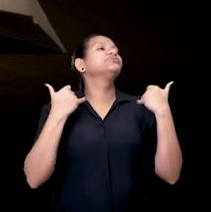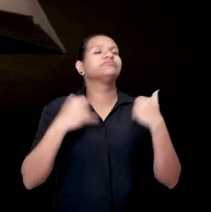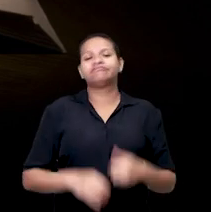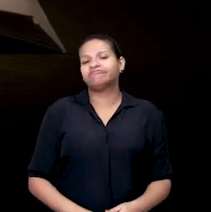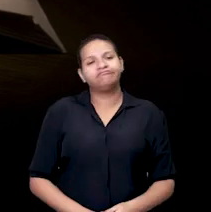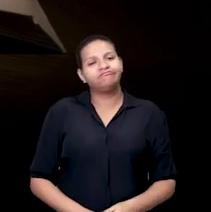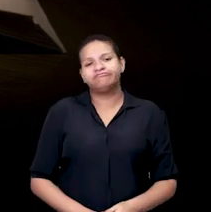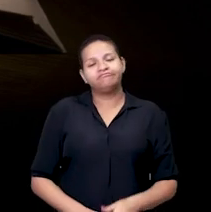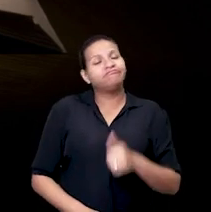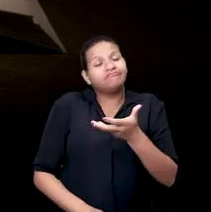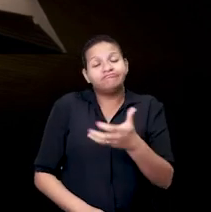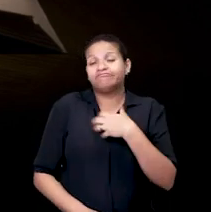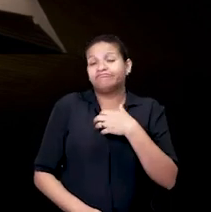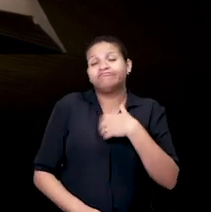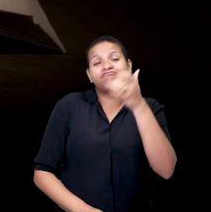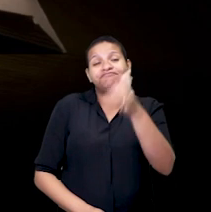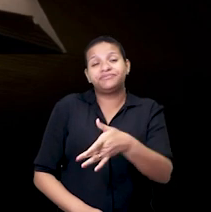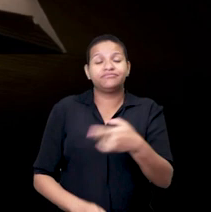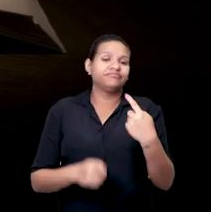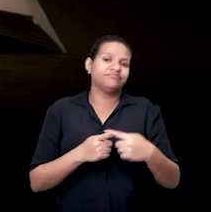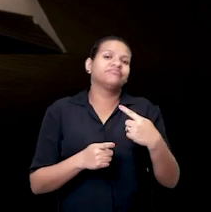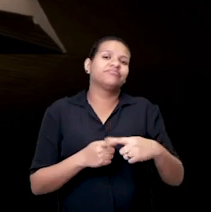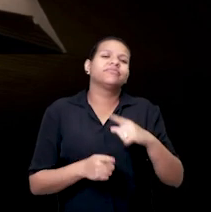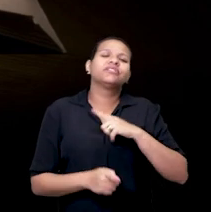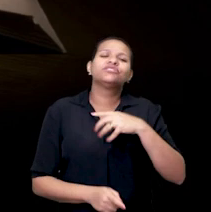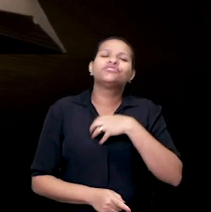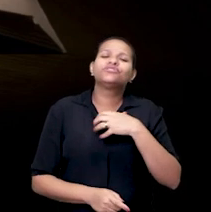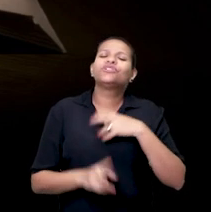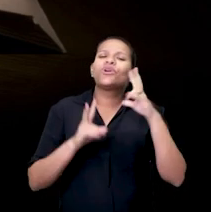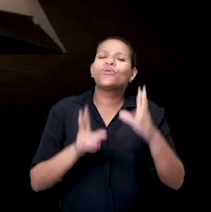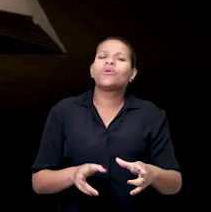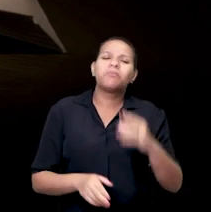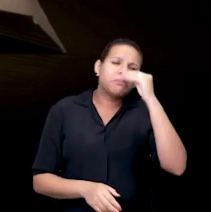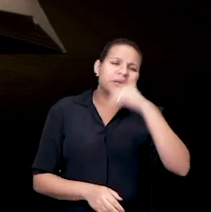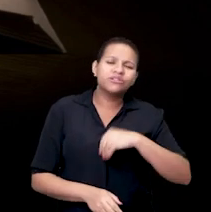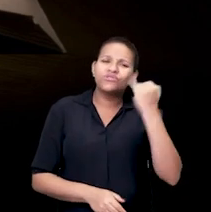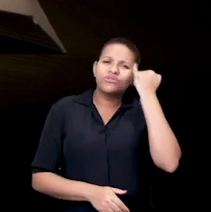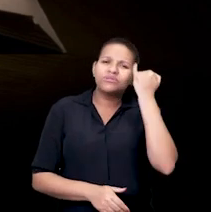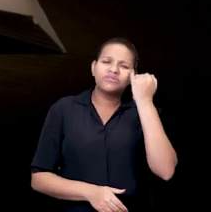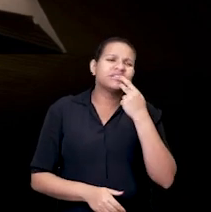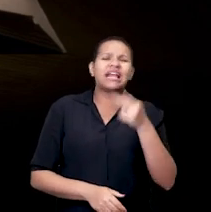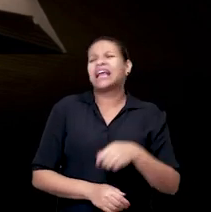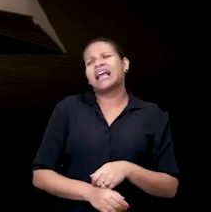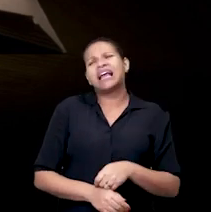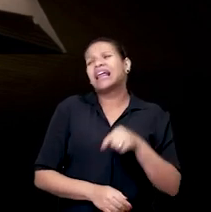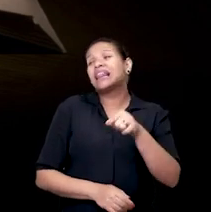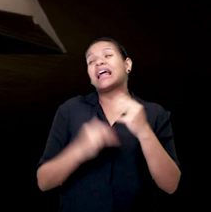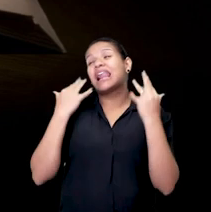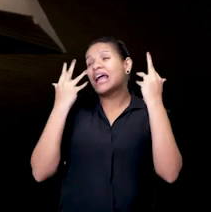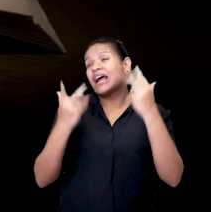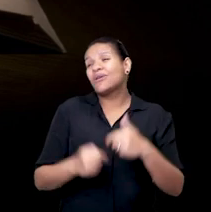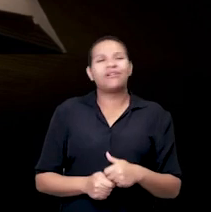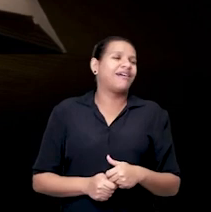tolo do que dele. Há um leão no caminho, diz o preguiçoso. Um leão na estrada. A porta